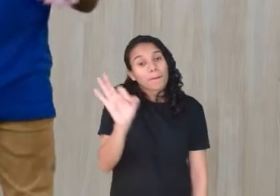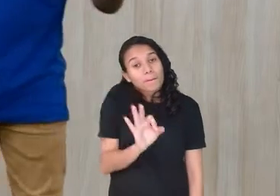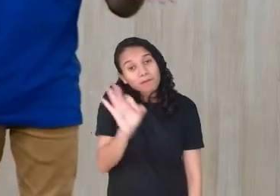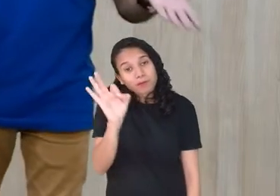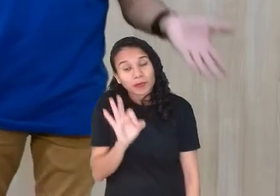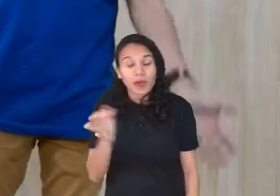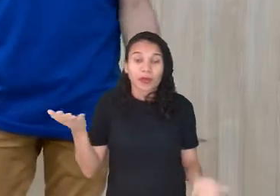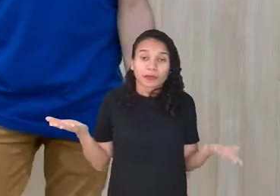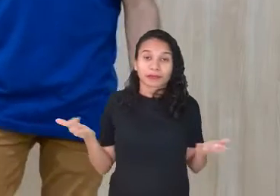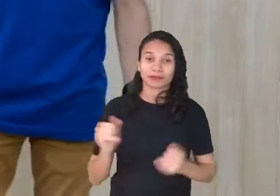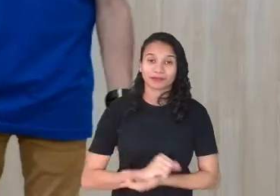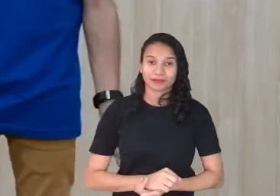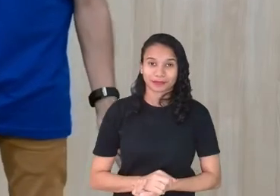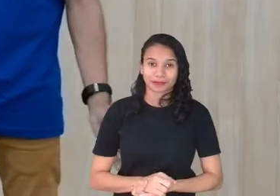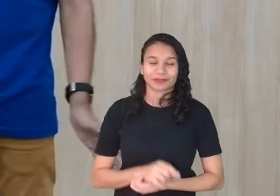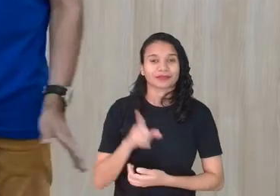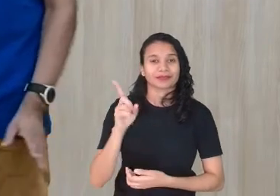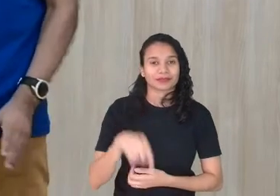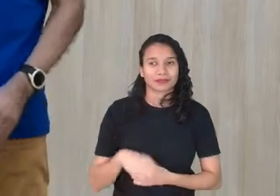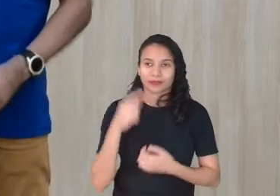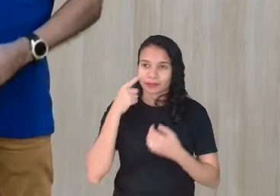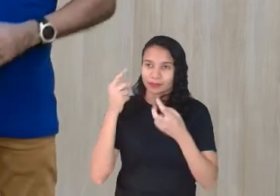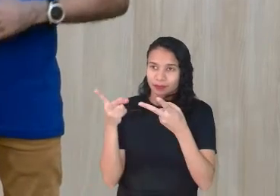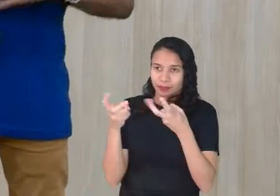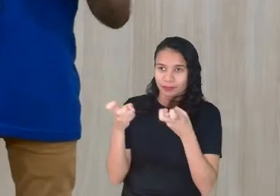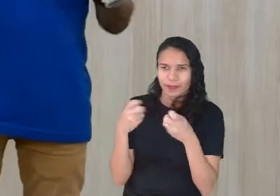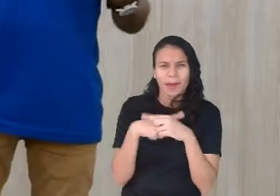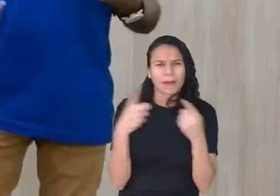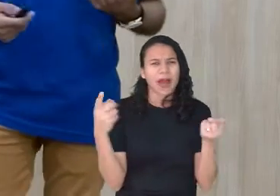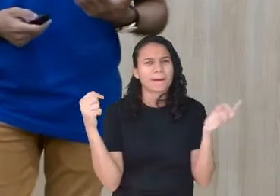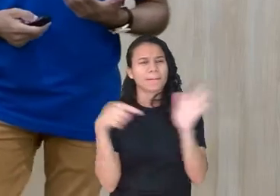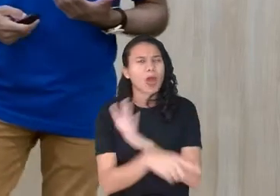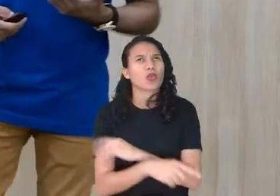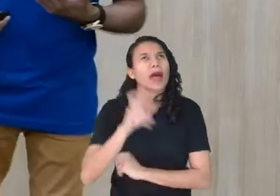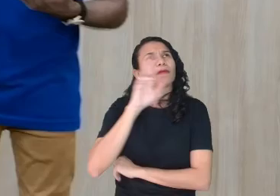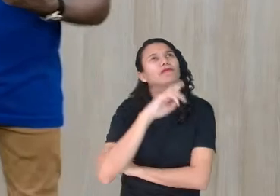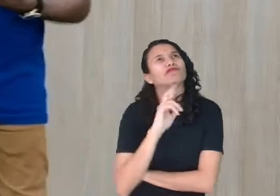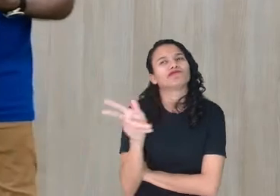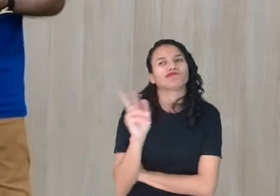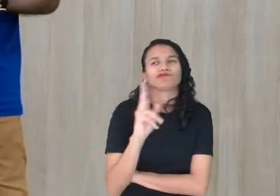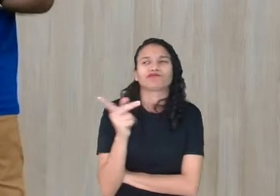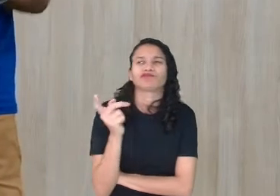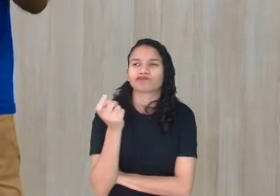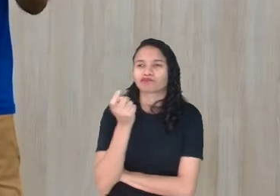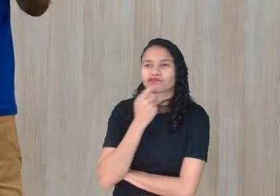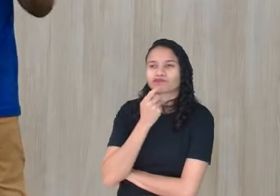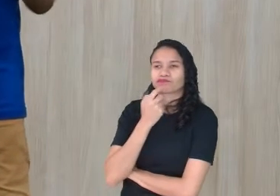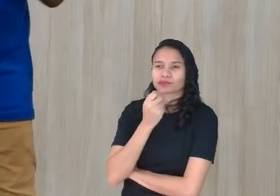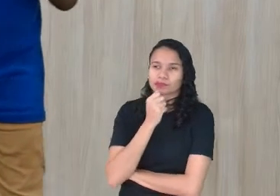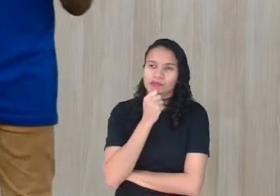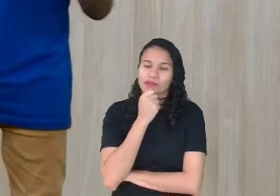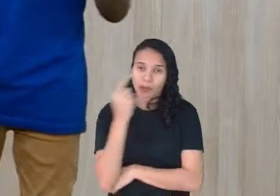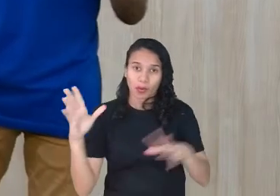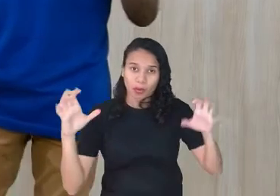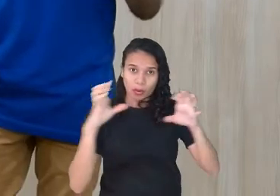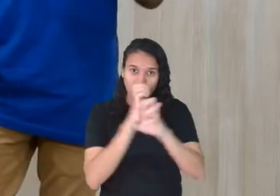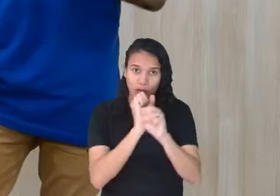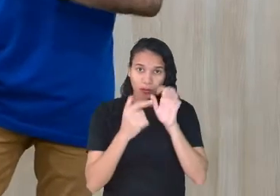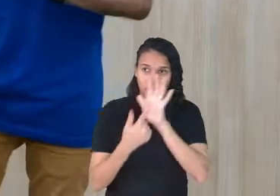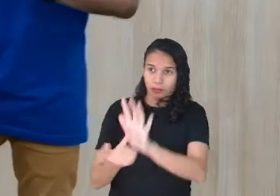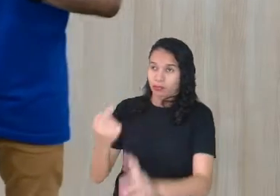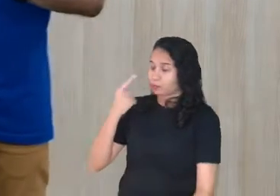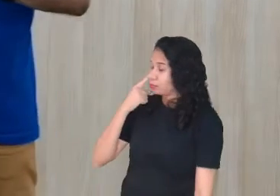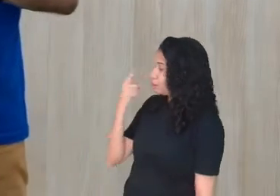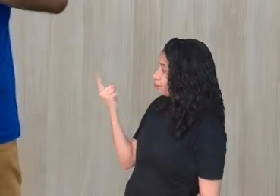5, 20%. Você pode perceber isso. Mas se a pergunta fosse outra, ainda é essa, né? O cálculo seria dessa forma, 10